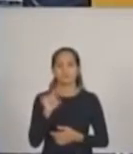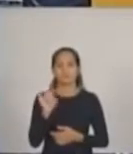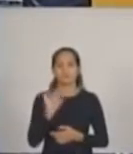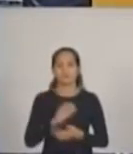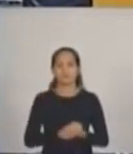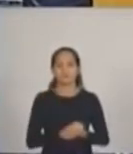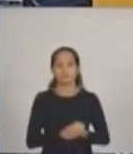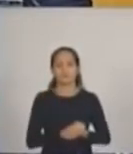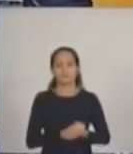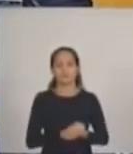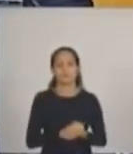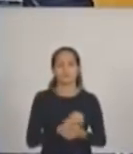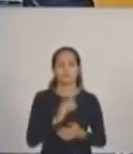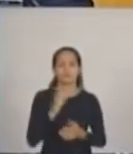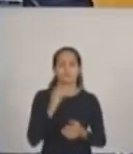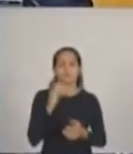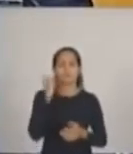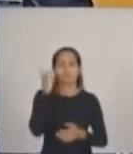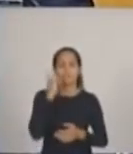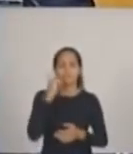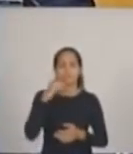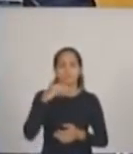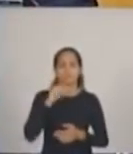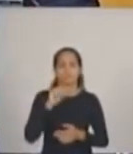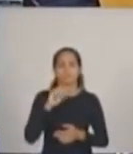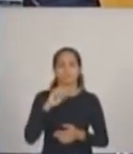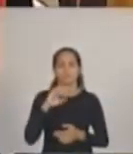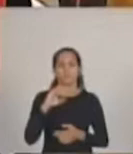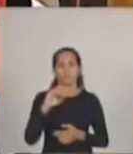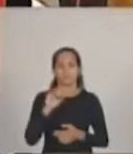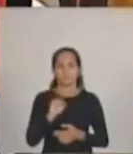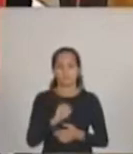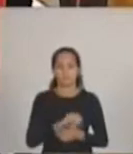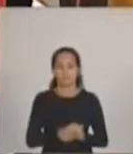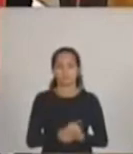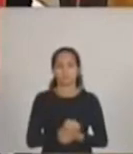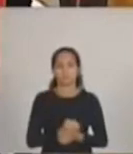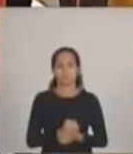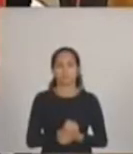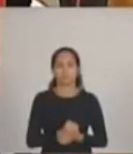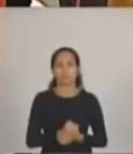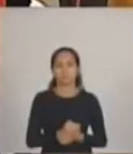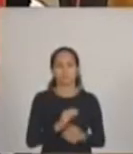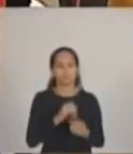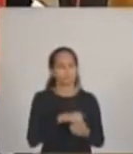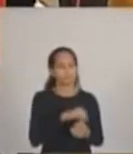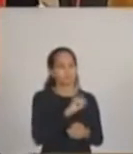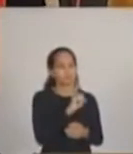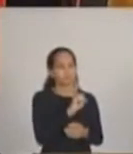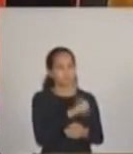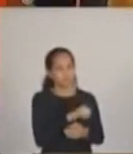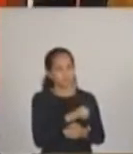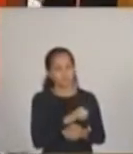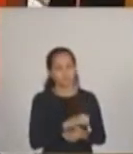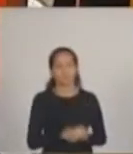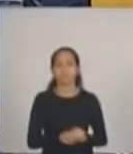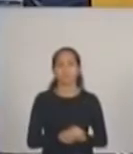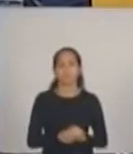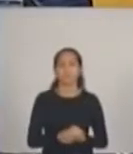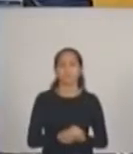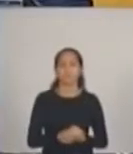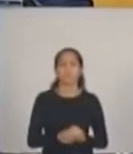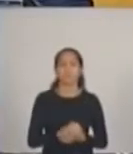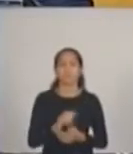Vota sim. Deputado Marcelo Santos. Deputado Luiz Durão, vota não. Marcelo Santos, vota sim. Marcelo Santos, vota sim. Marcos